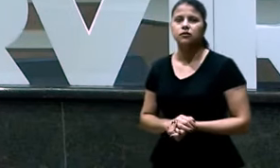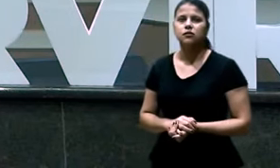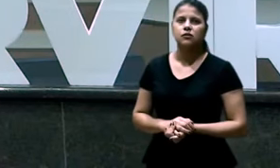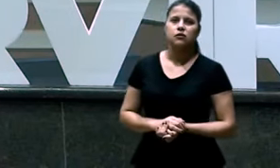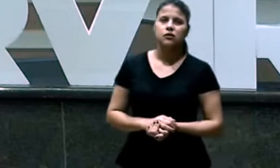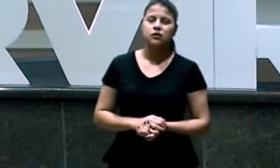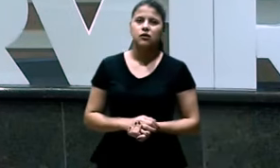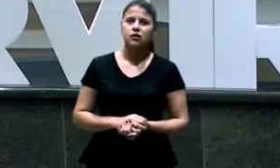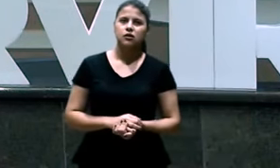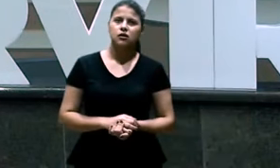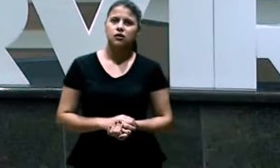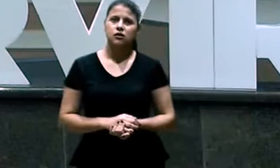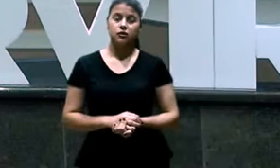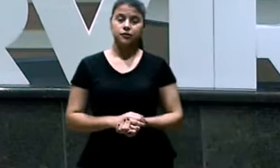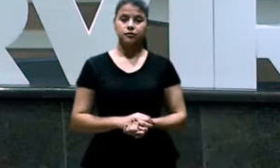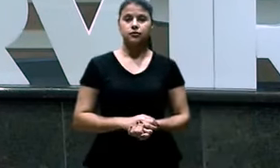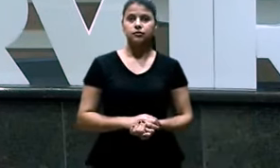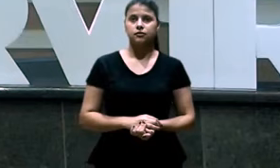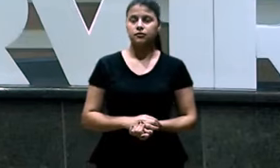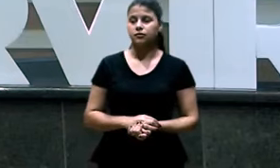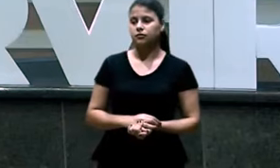Tu está pensando que comigo é assim?